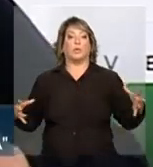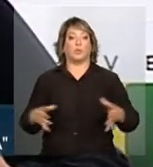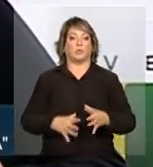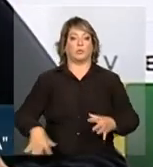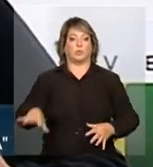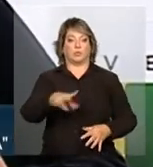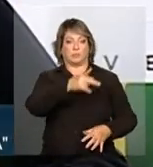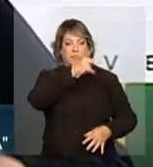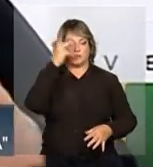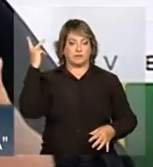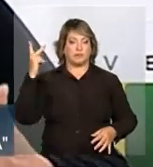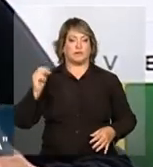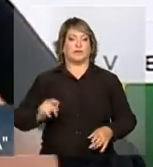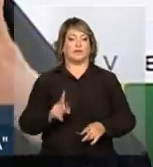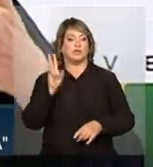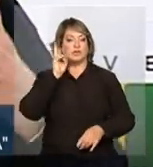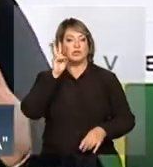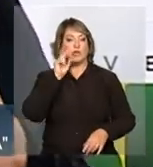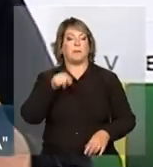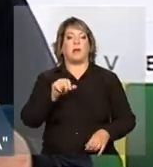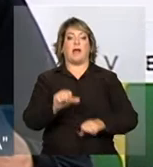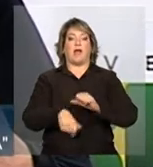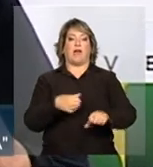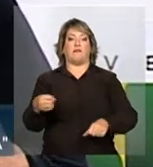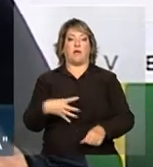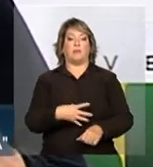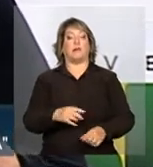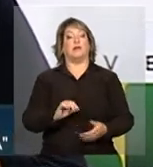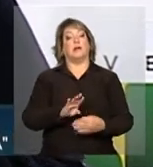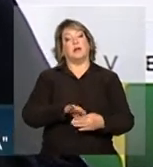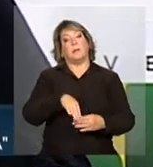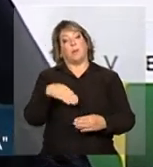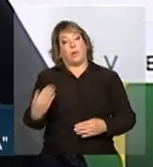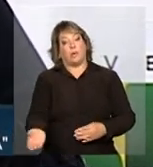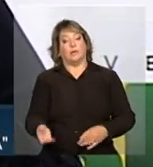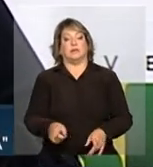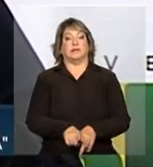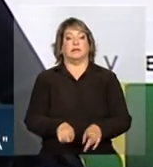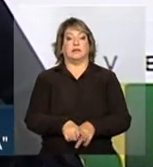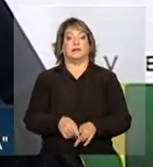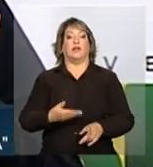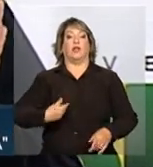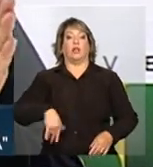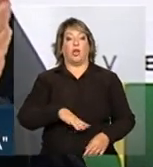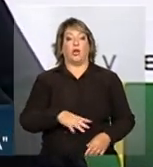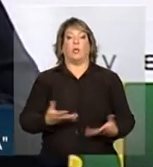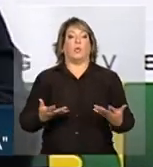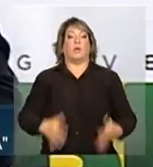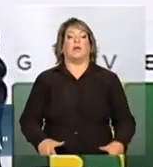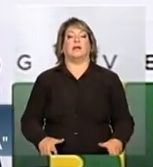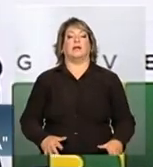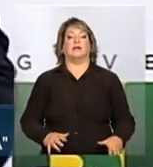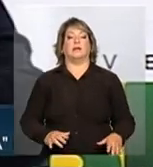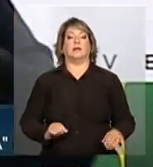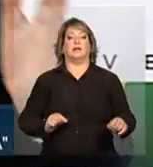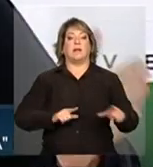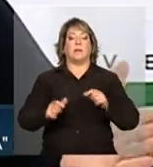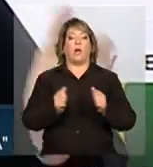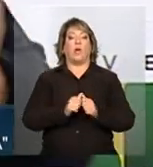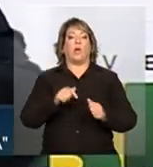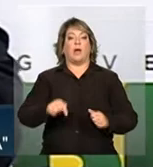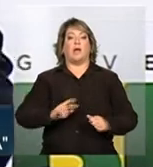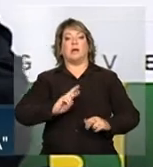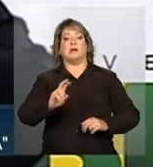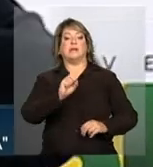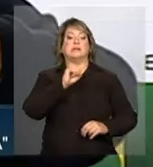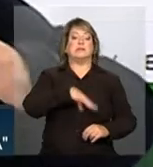questão das reformas, de um lado, e, de outro lado, nós não queríamos trabalhar com respostas bipolares,